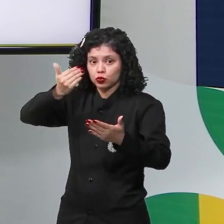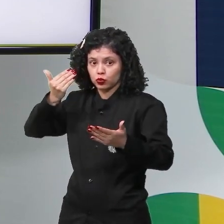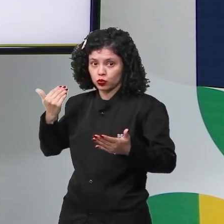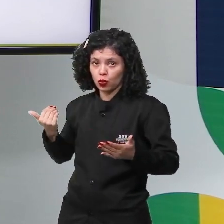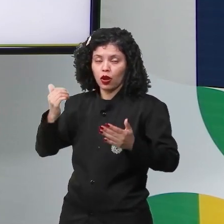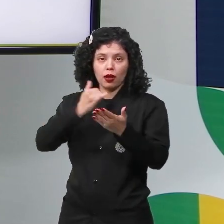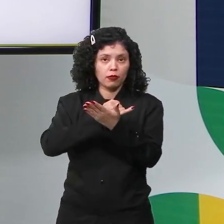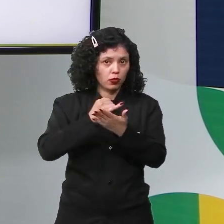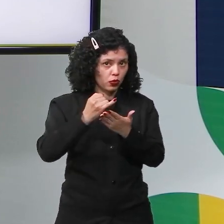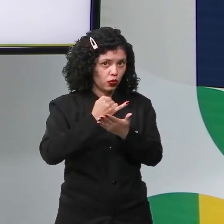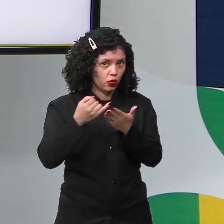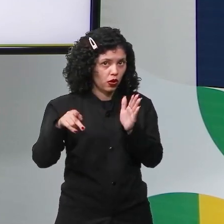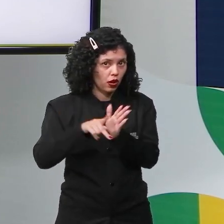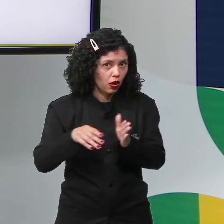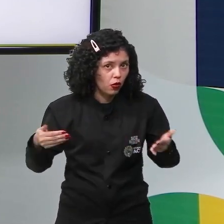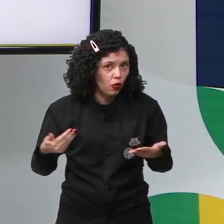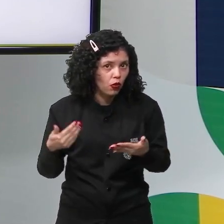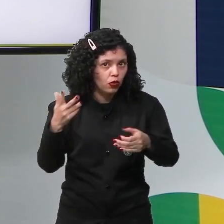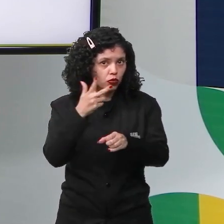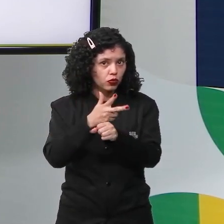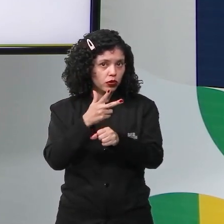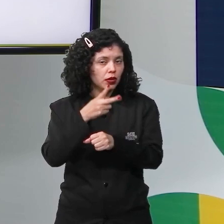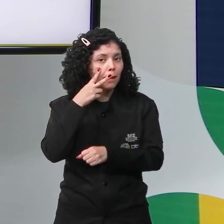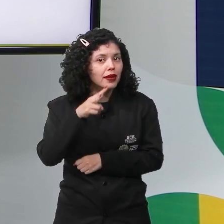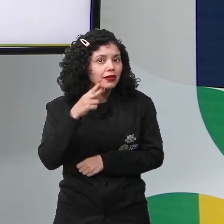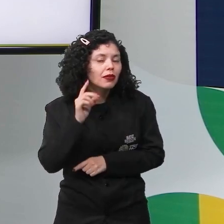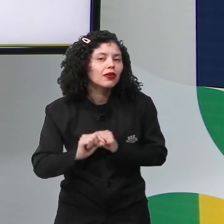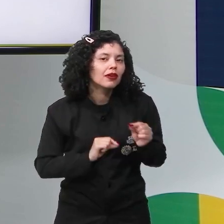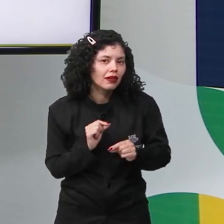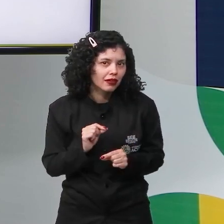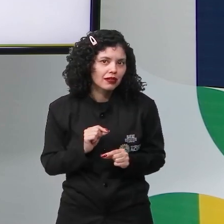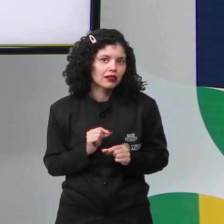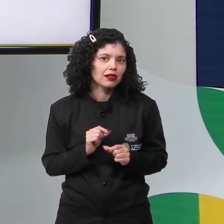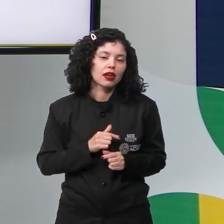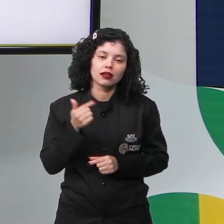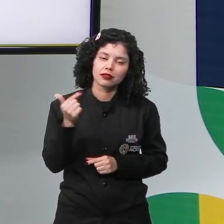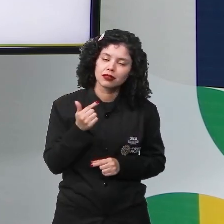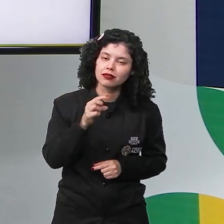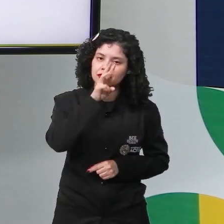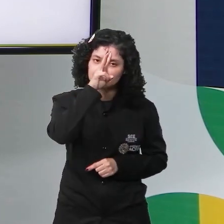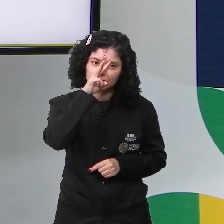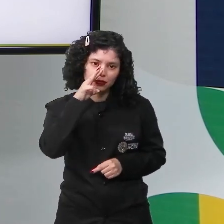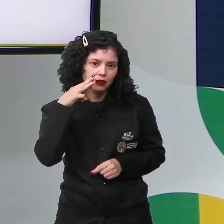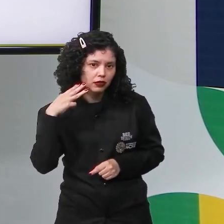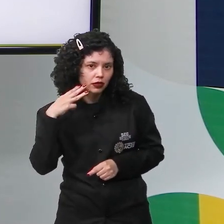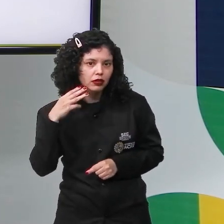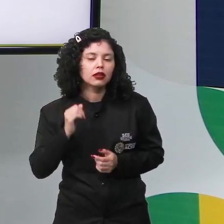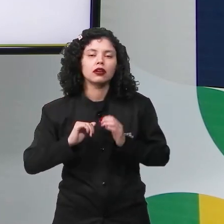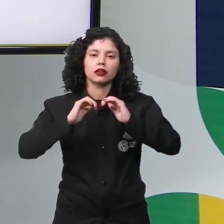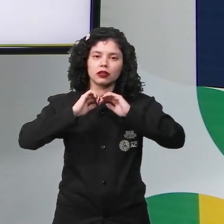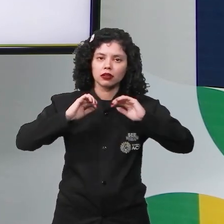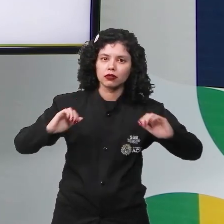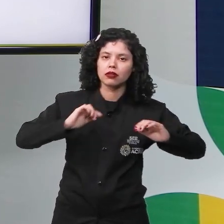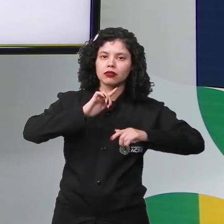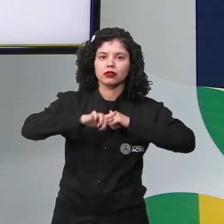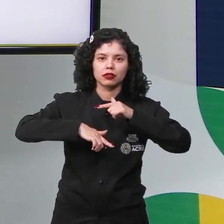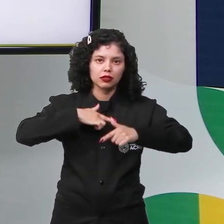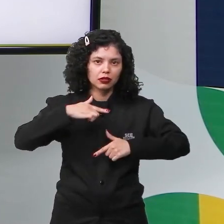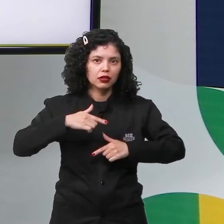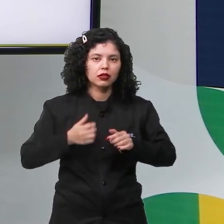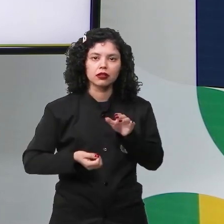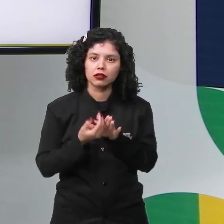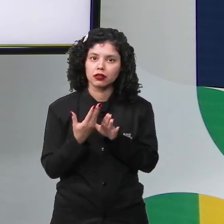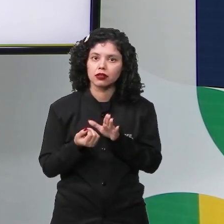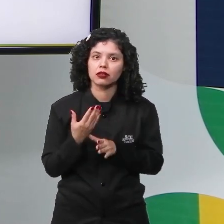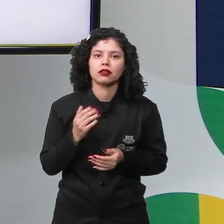minha introdução neste vídeo, percebeu que eu afirmei que, segundo o marxismo, a divisão do trabalho